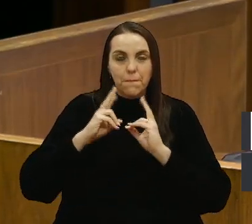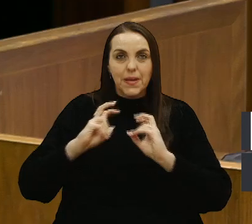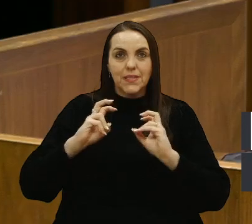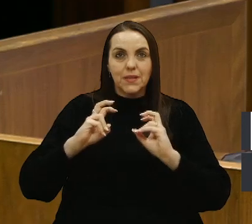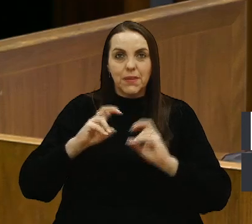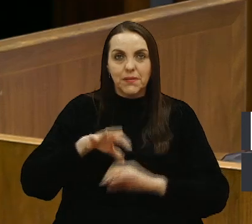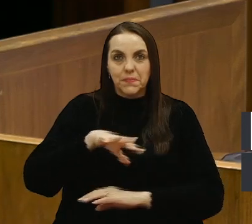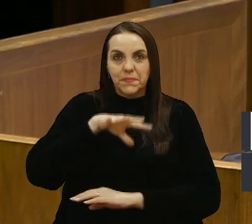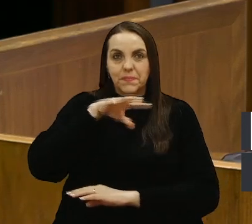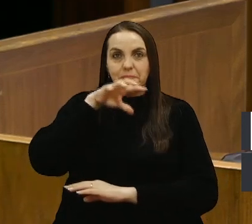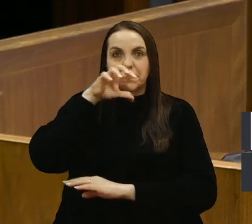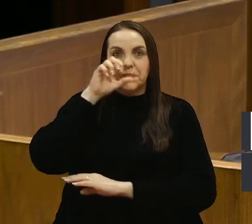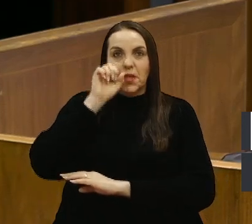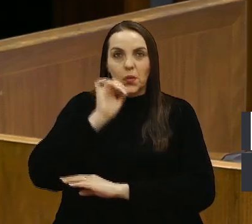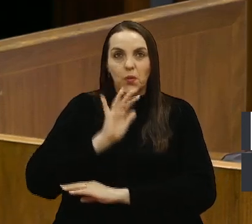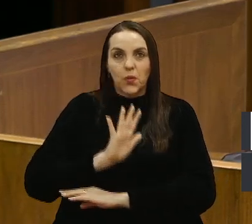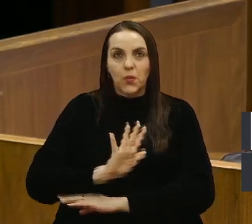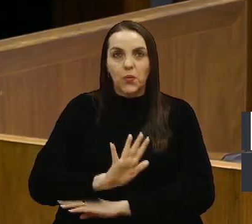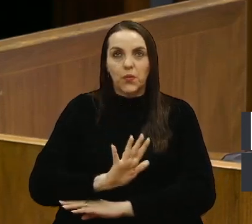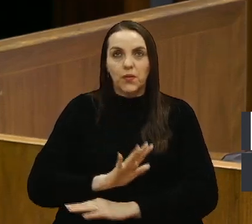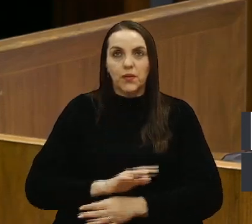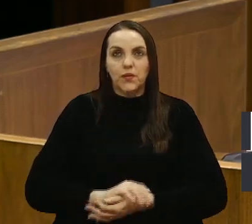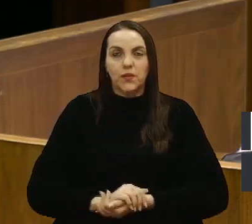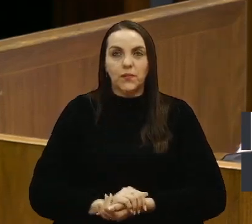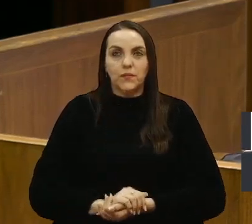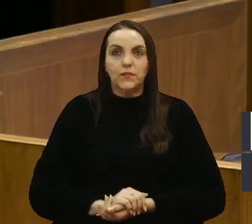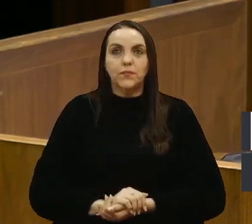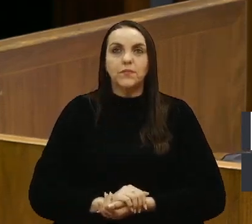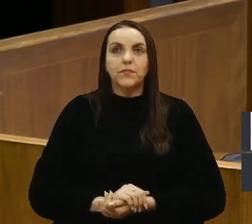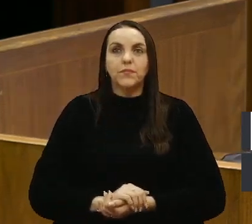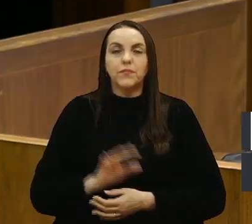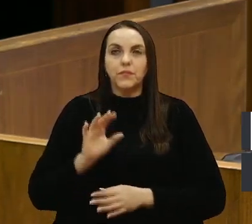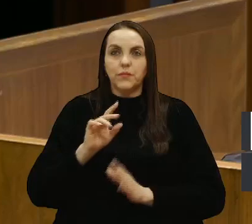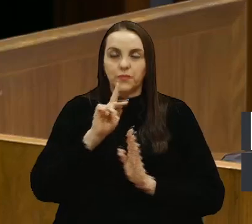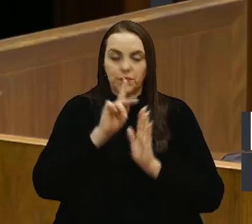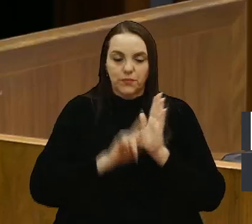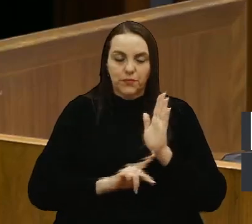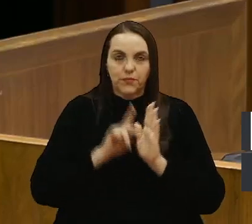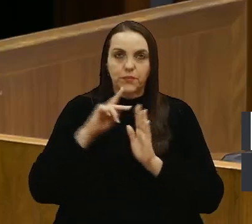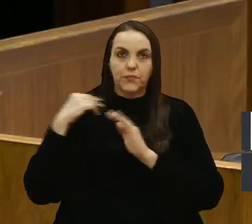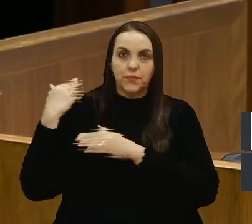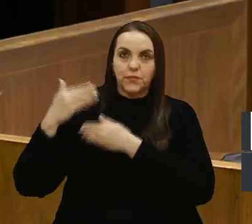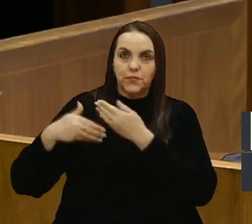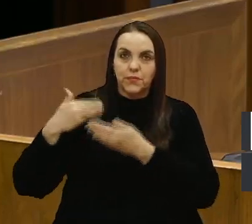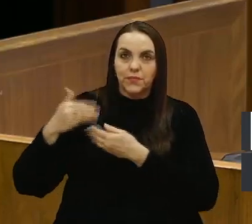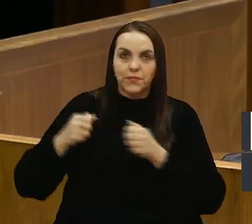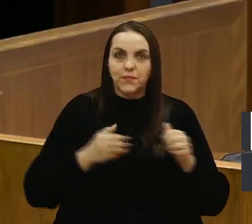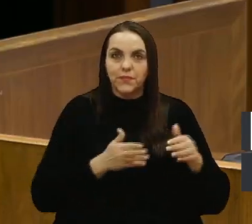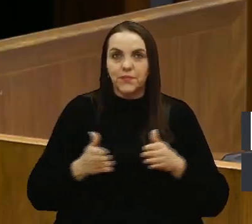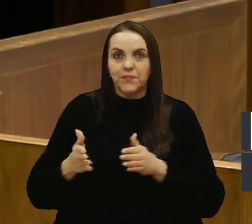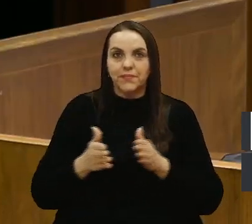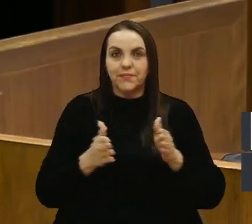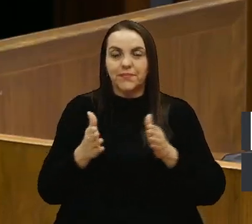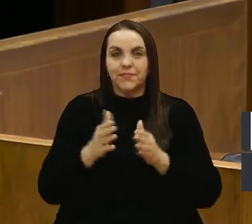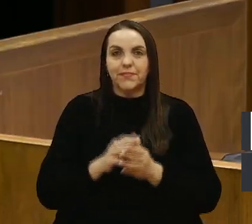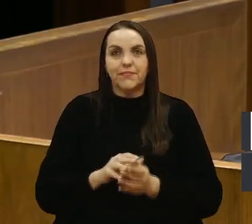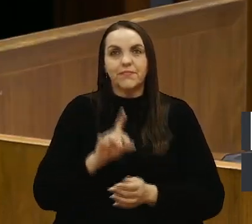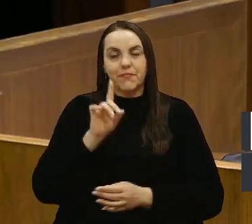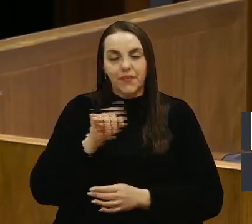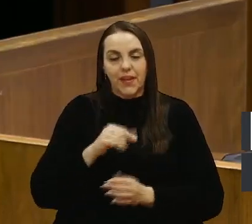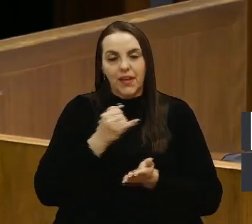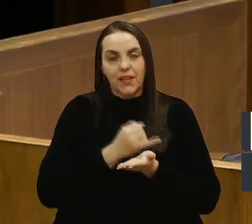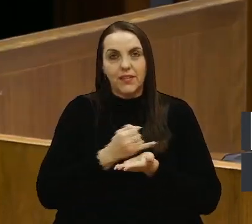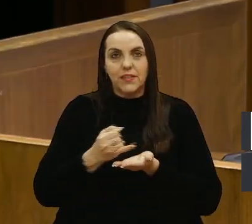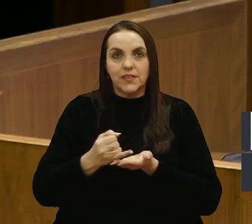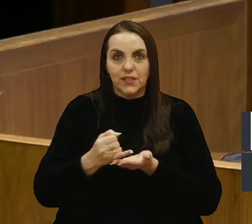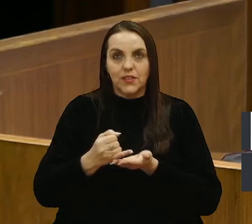essa respiração? O projeto, então, Trajetórias e Travessias, é uma